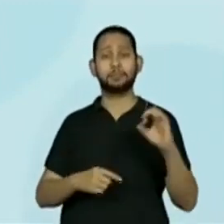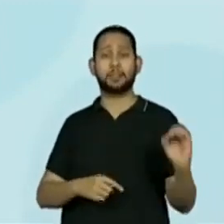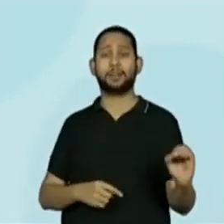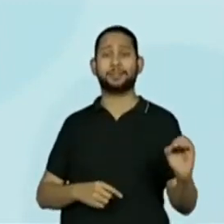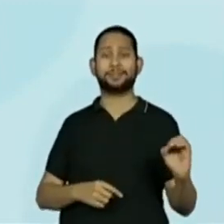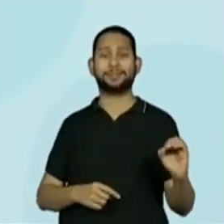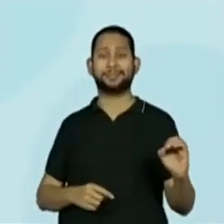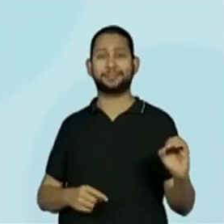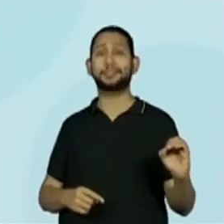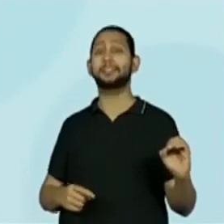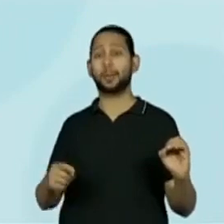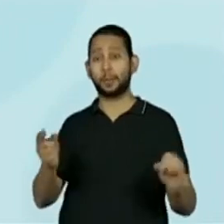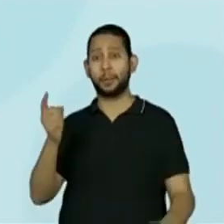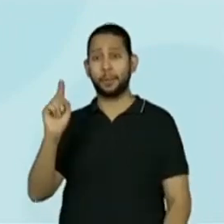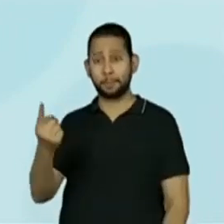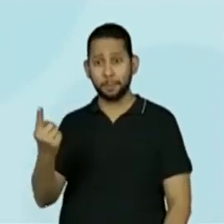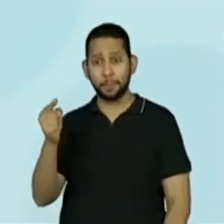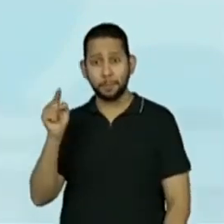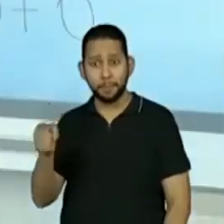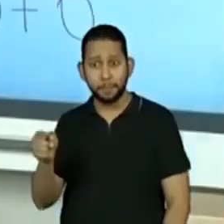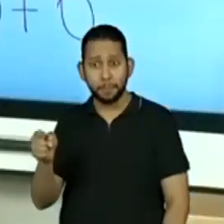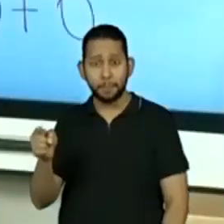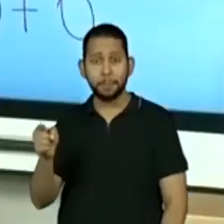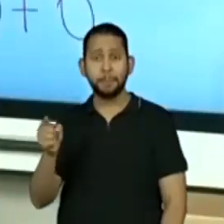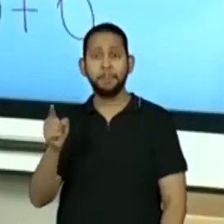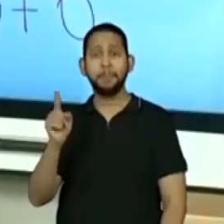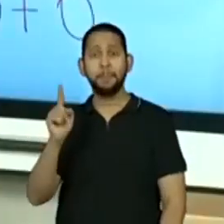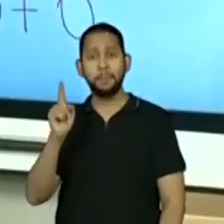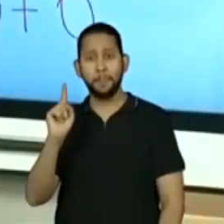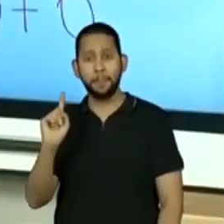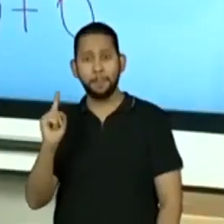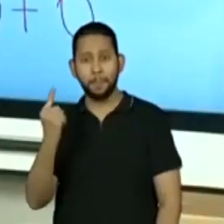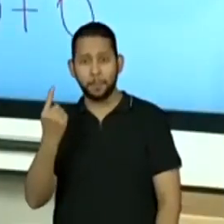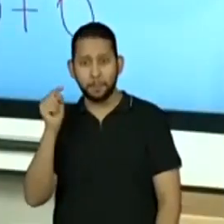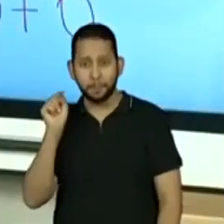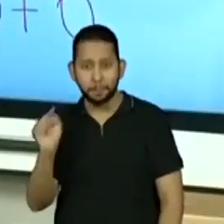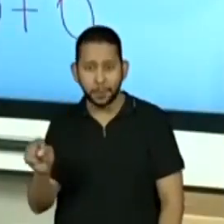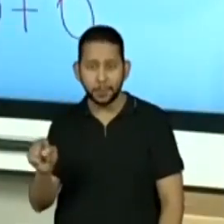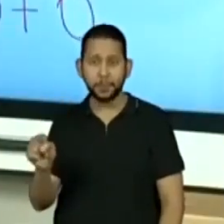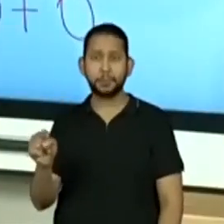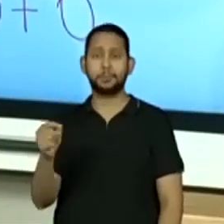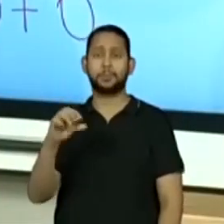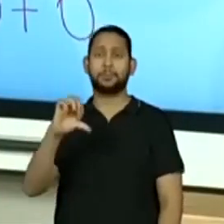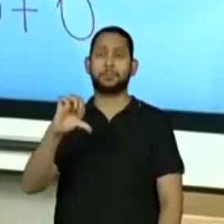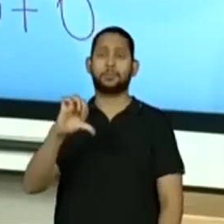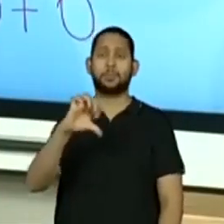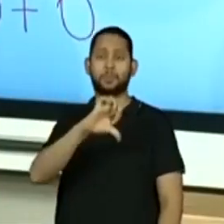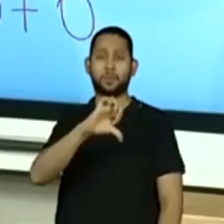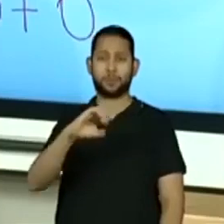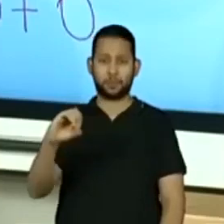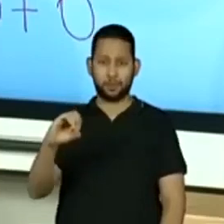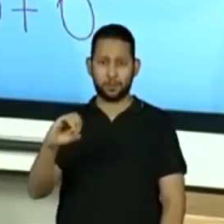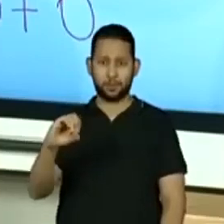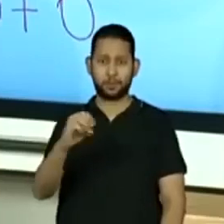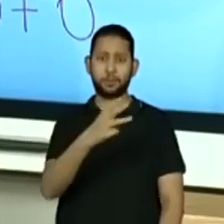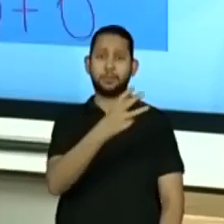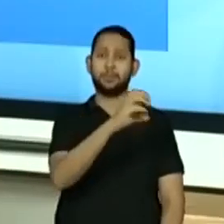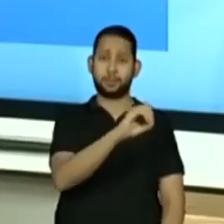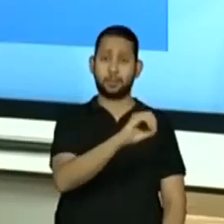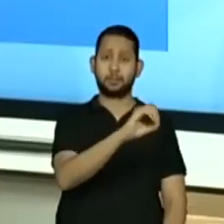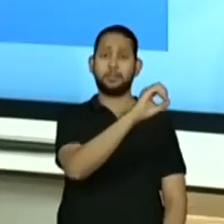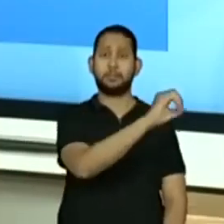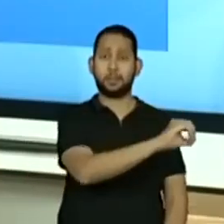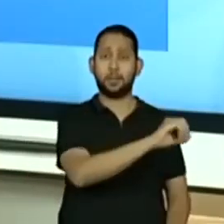e 0 unidades. Portanto, esse meu número, que é representado desta forma, né, quando eu